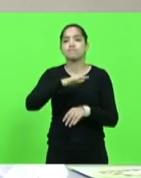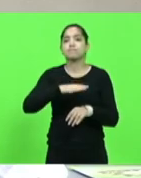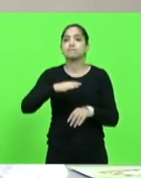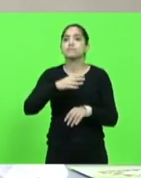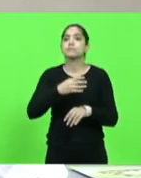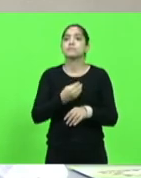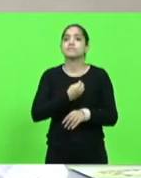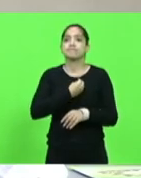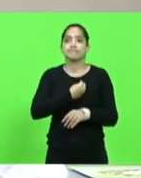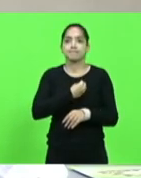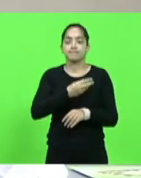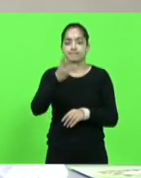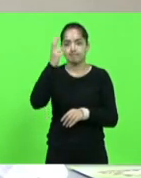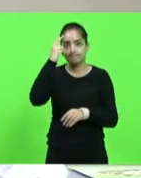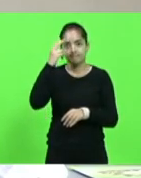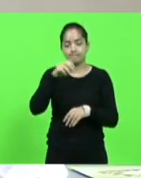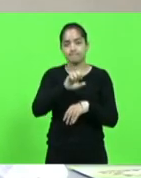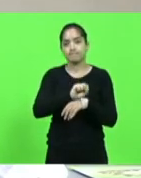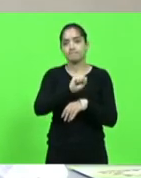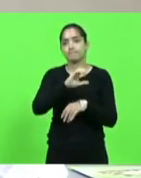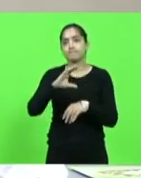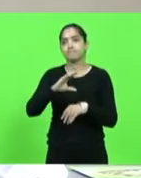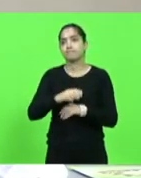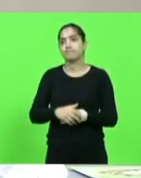de Santa Catarina.